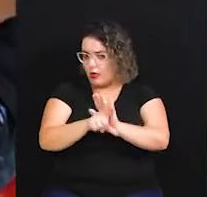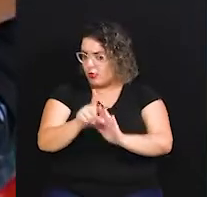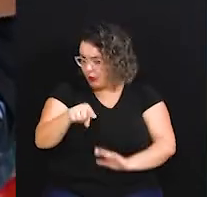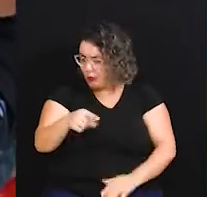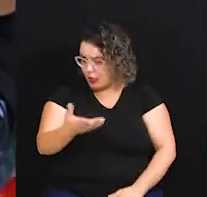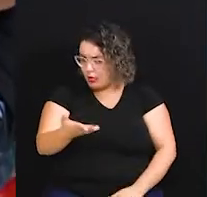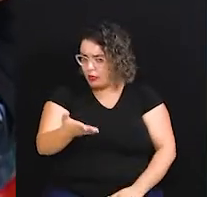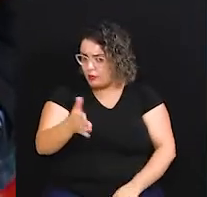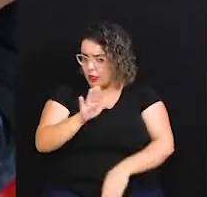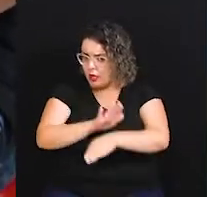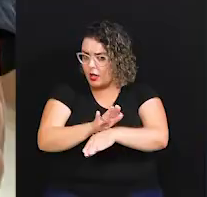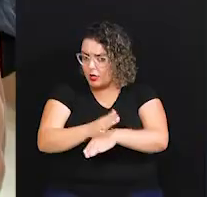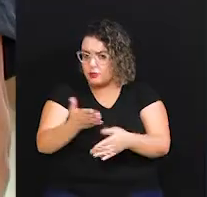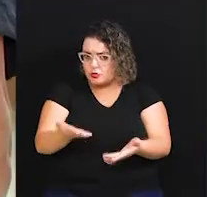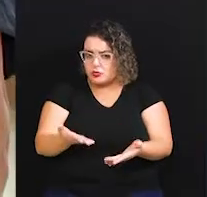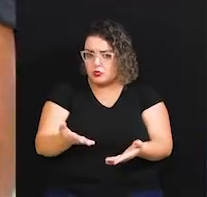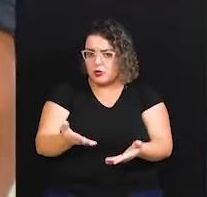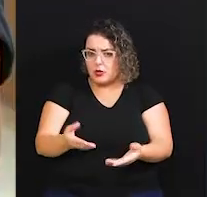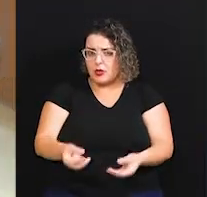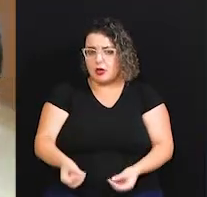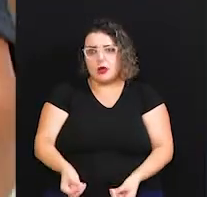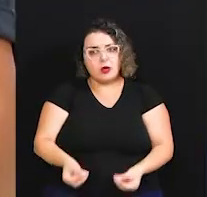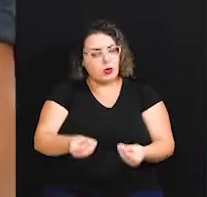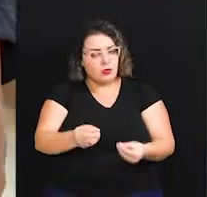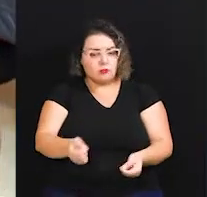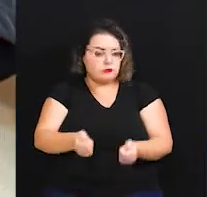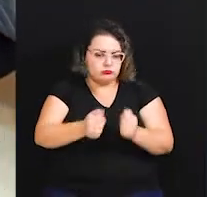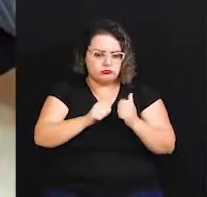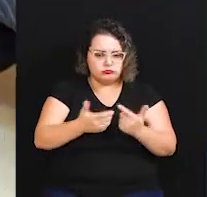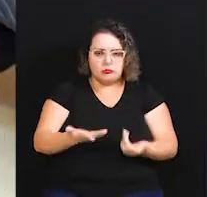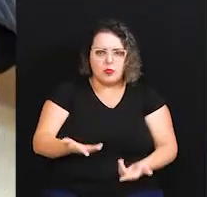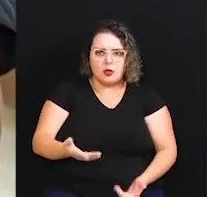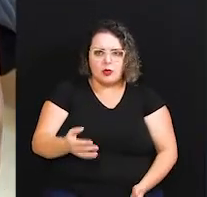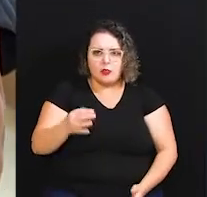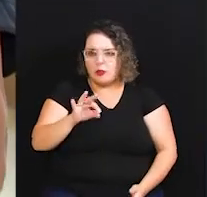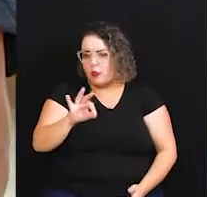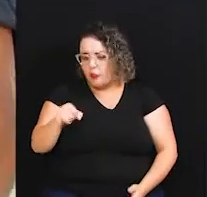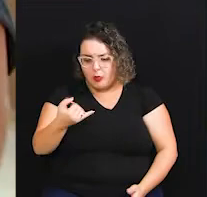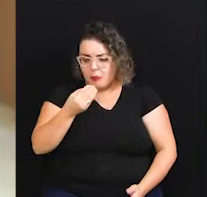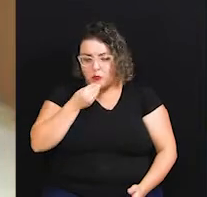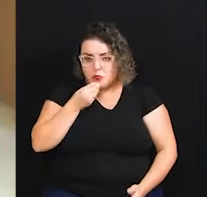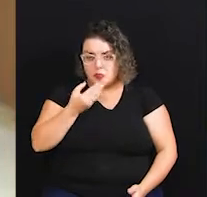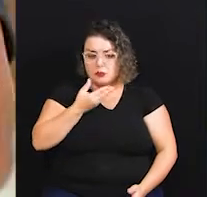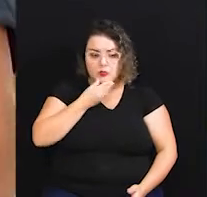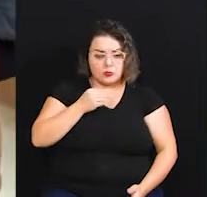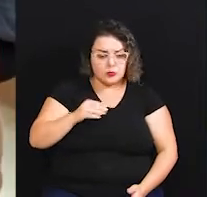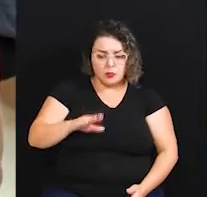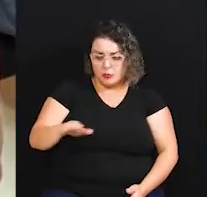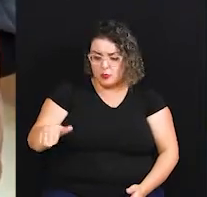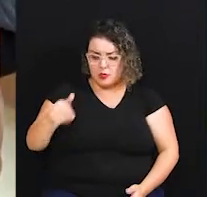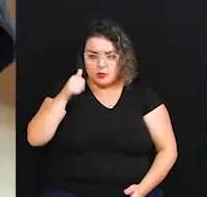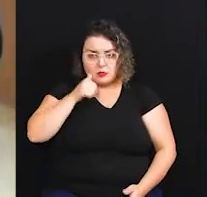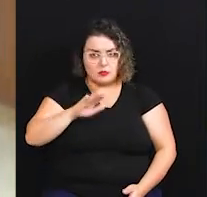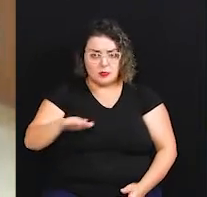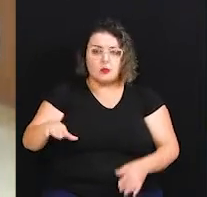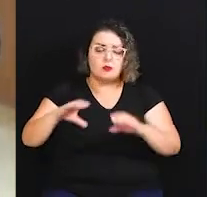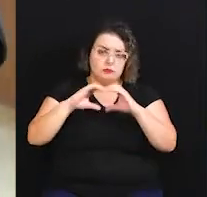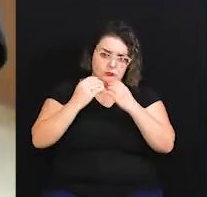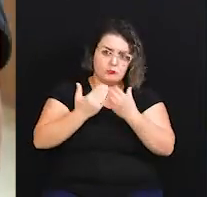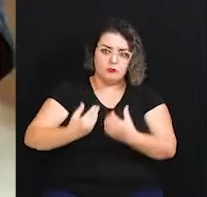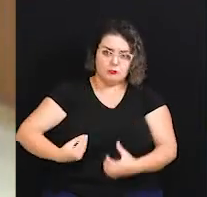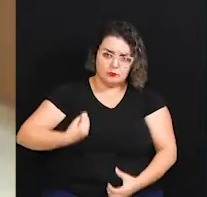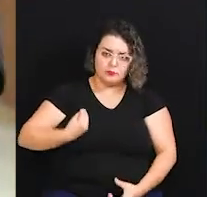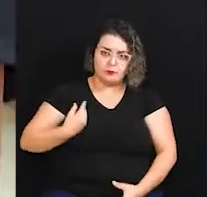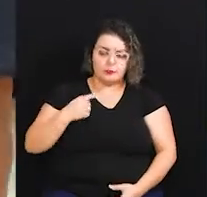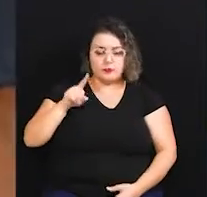serve para isso, né? Para dar oportunidade para meninos e meninas que estão aí, né, nas